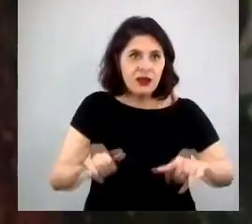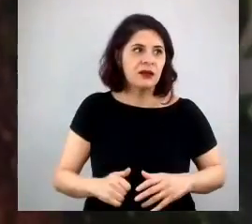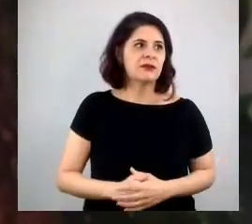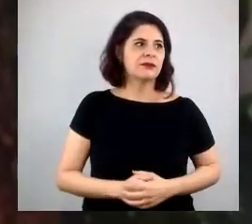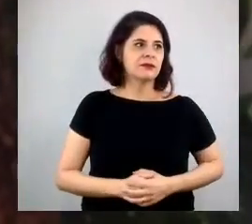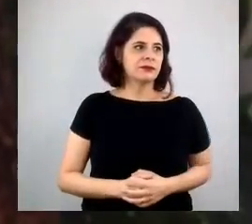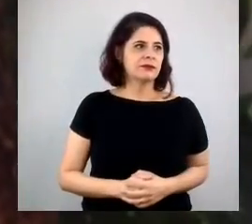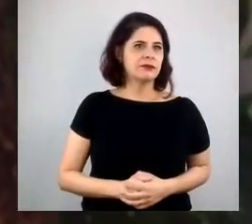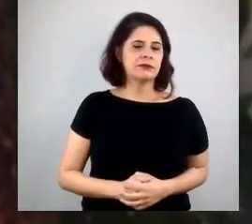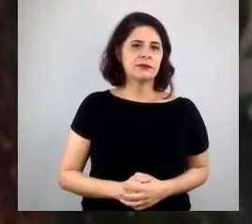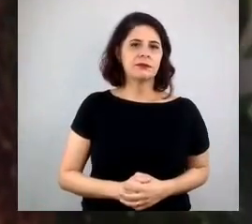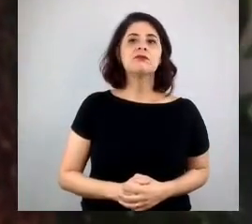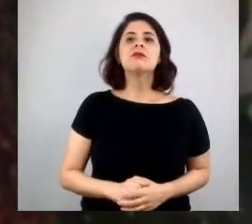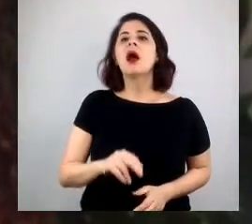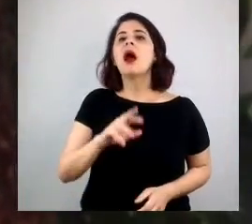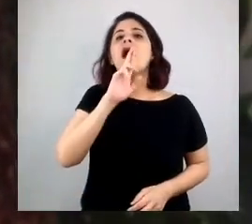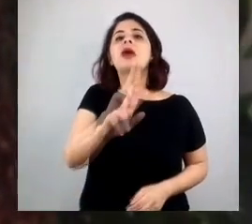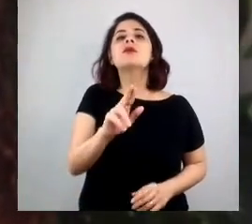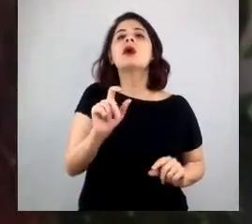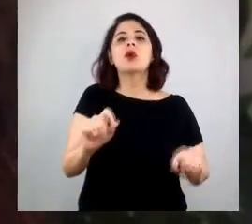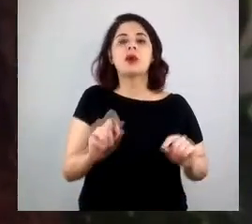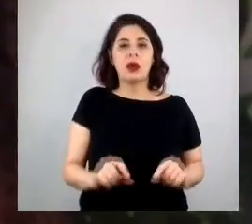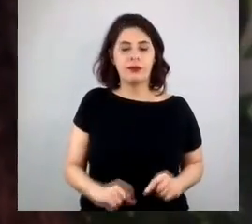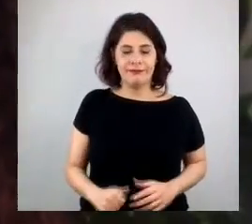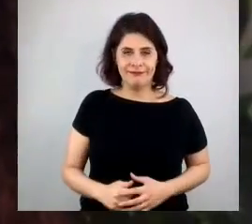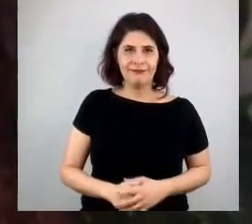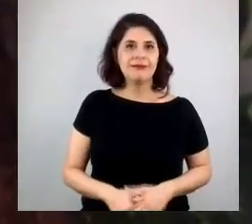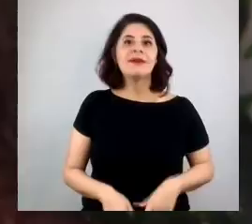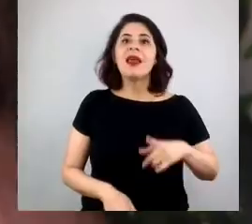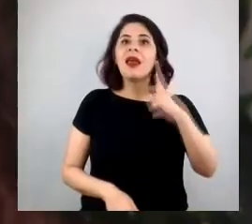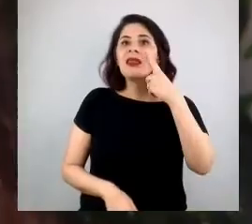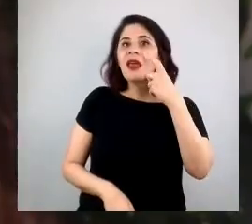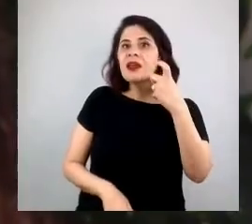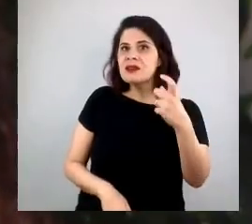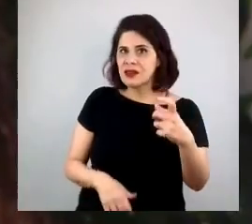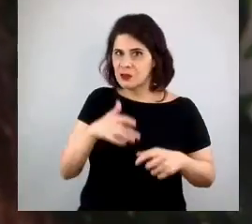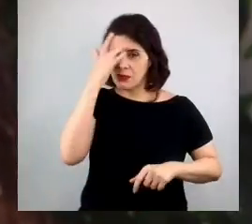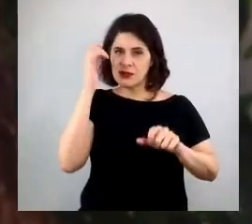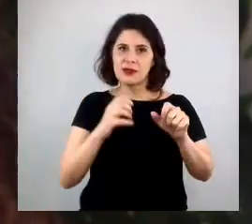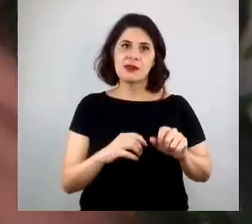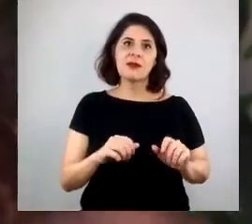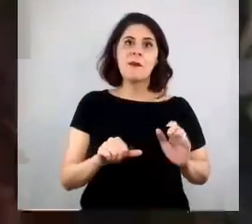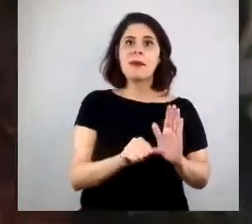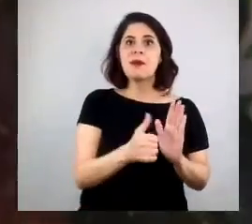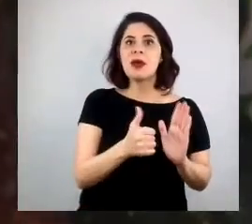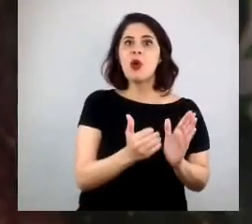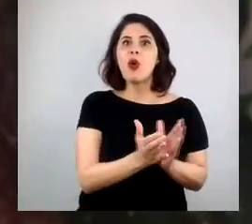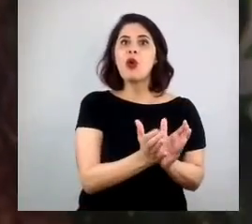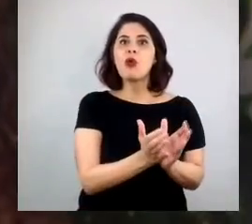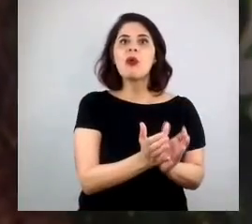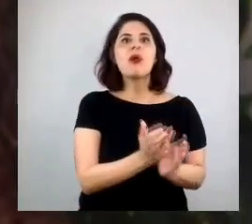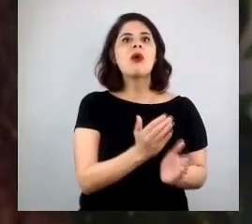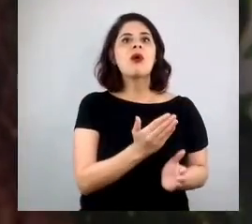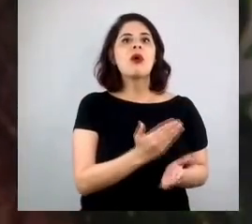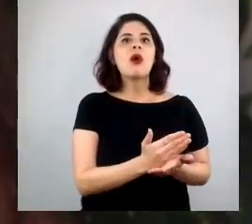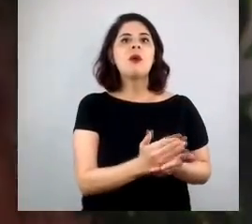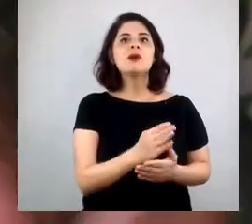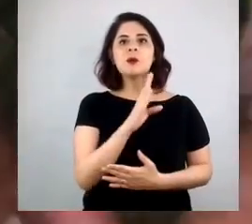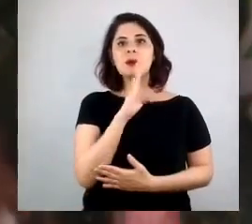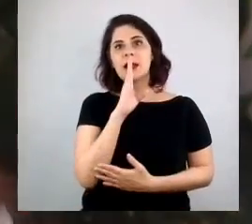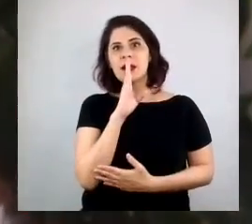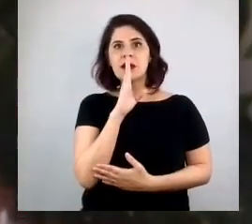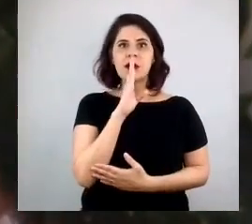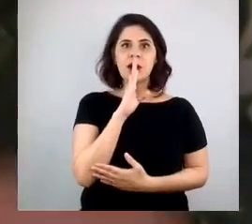a resposta foi bastante curiosa, porque teve o silêncio, né? Ou as pessoas falavam,